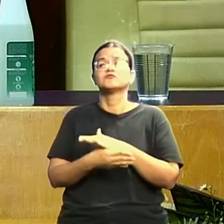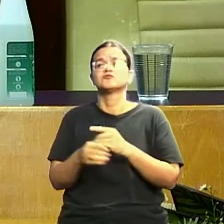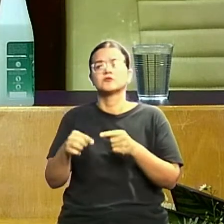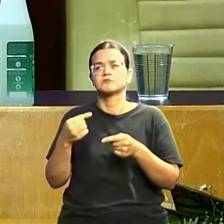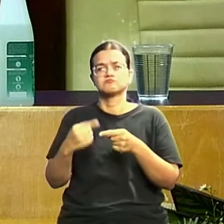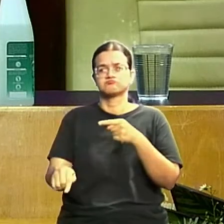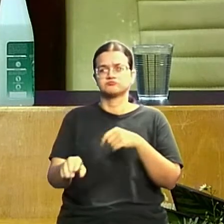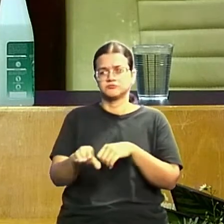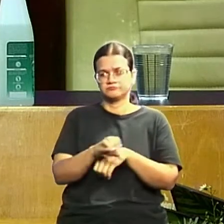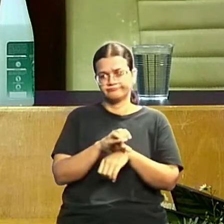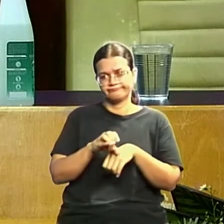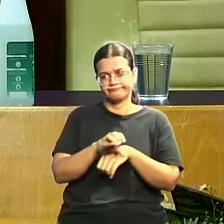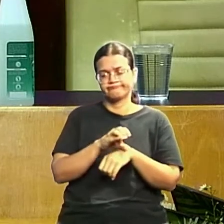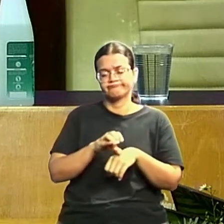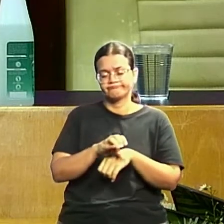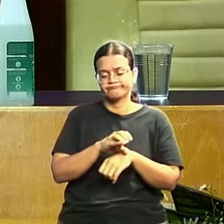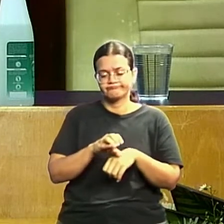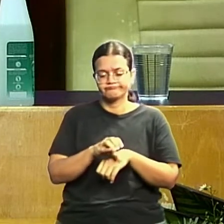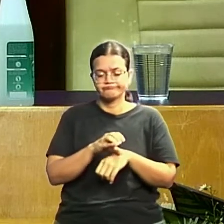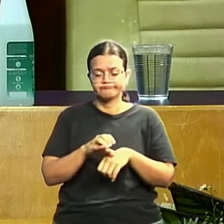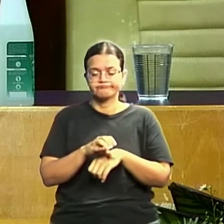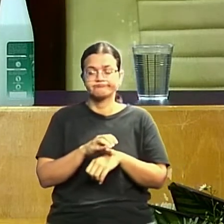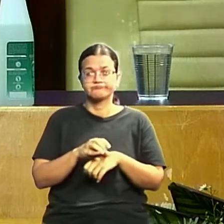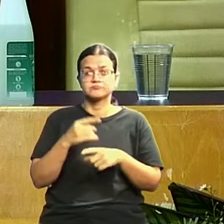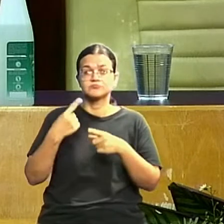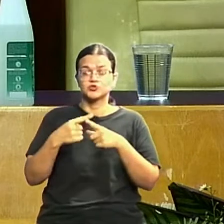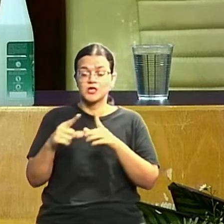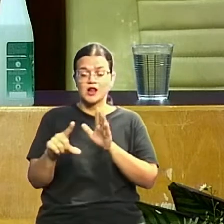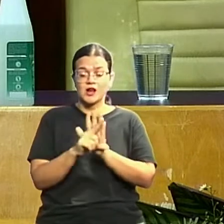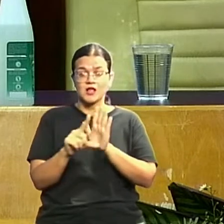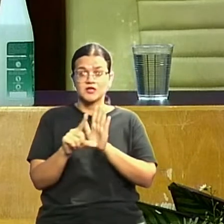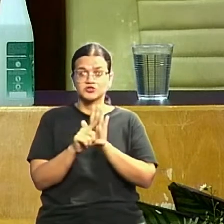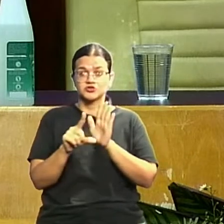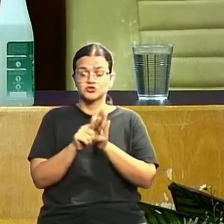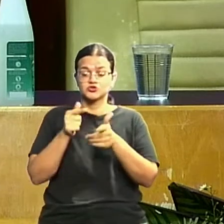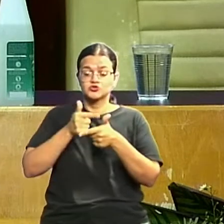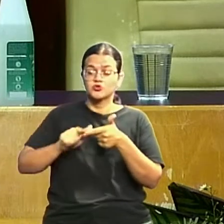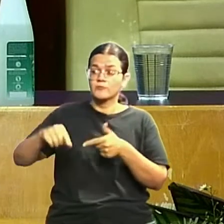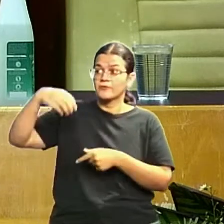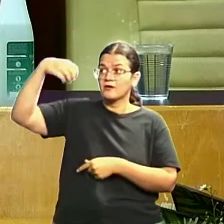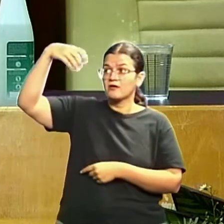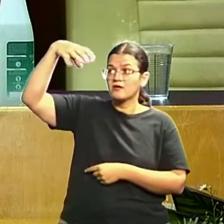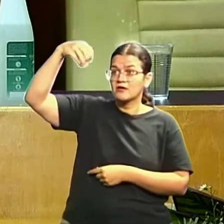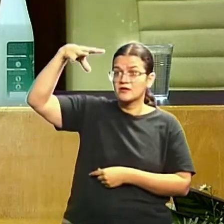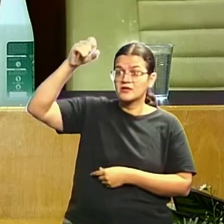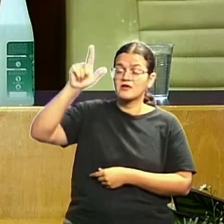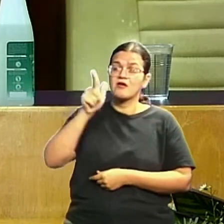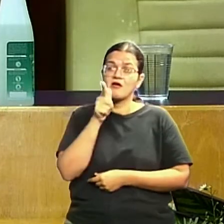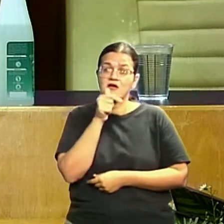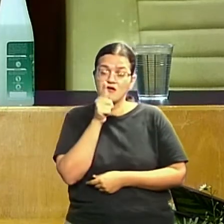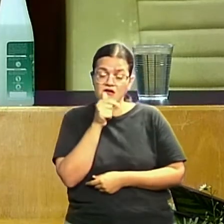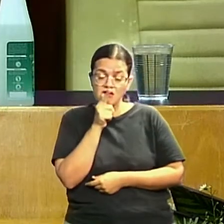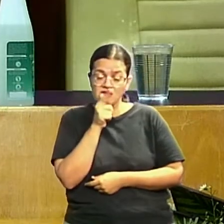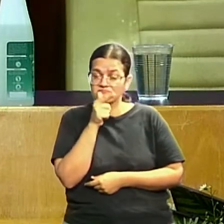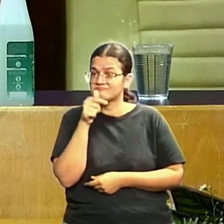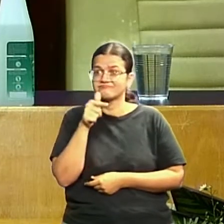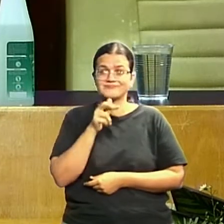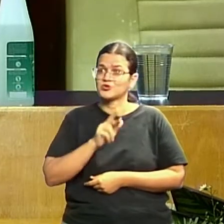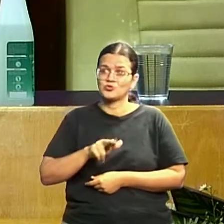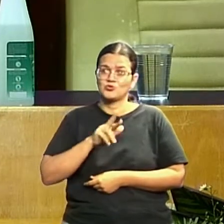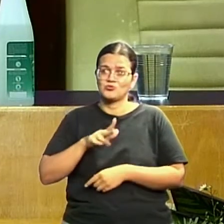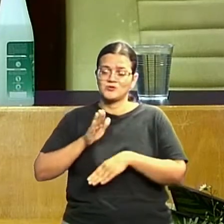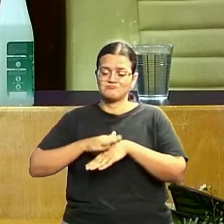da inconstitucionalidade, uma vez que a legislação sobre energia e distribuição de